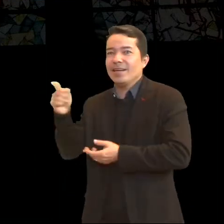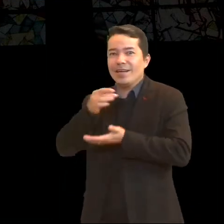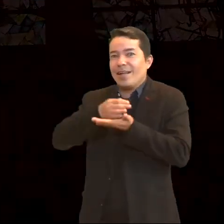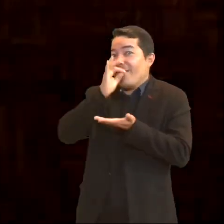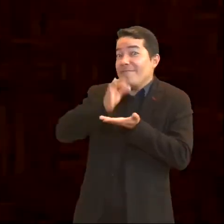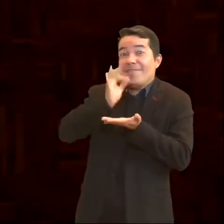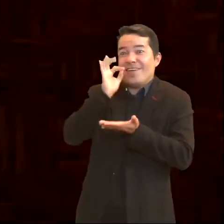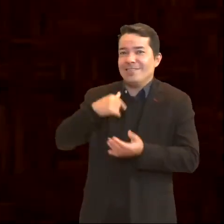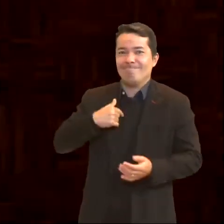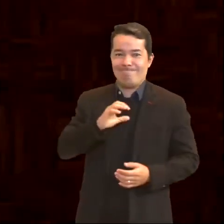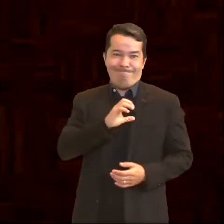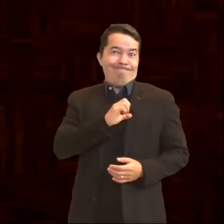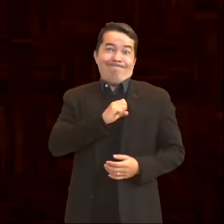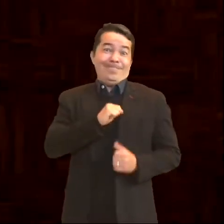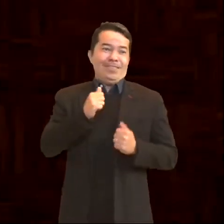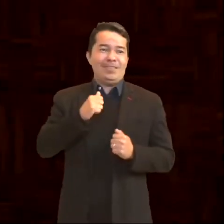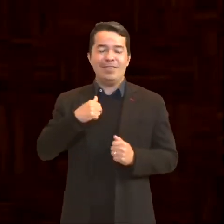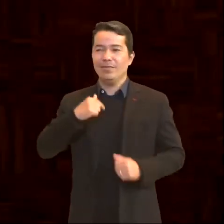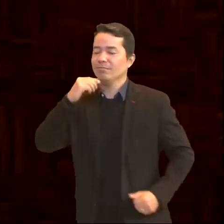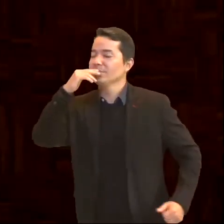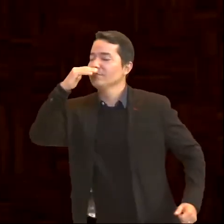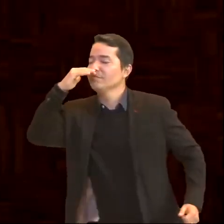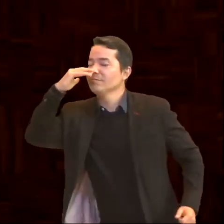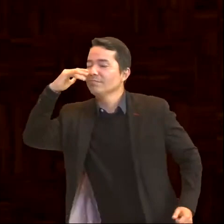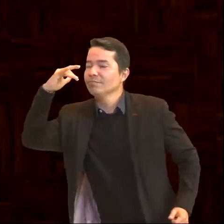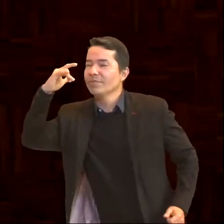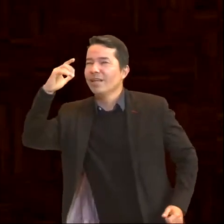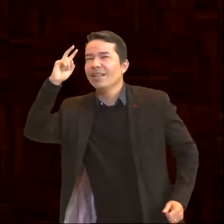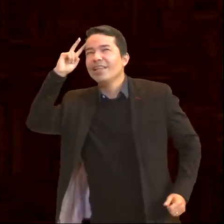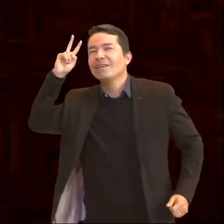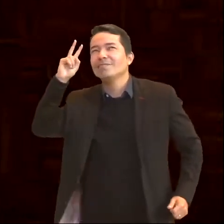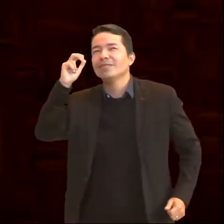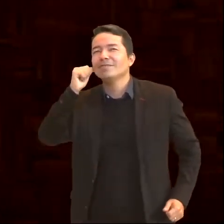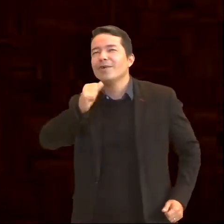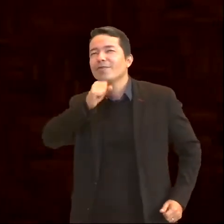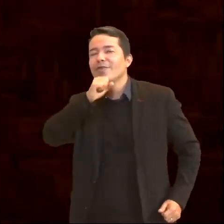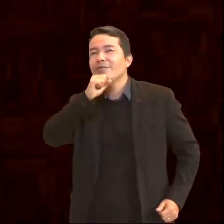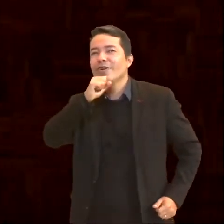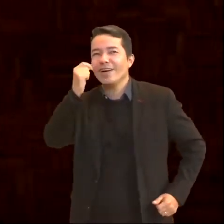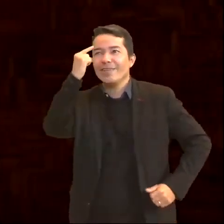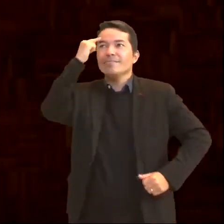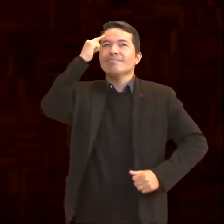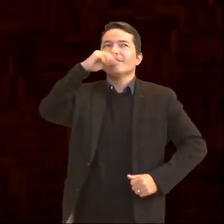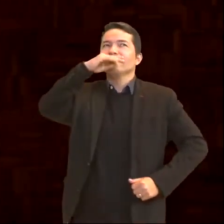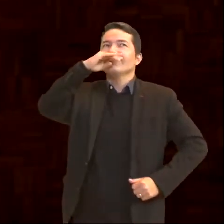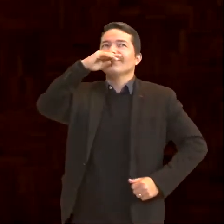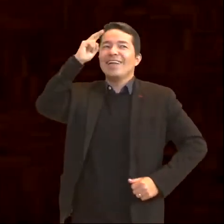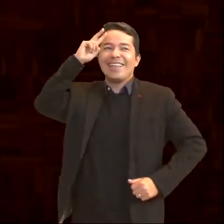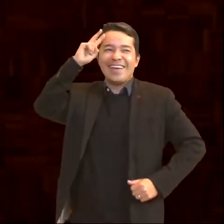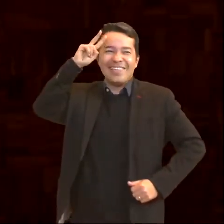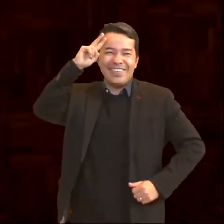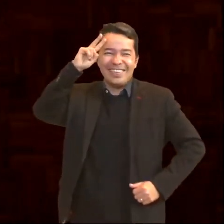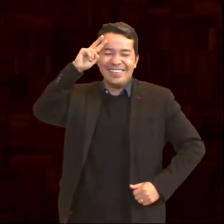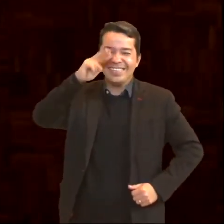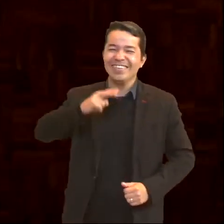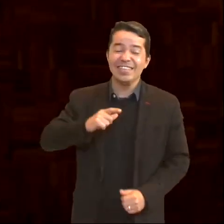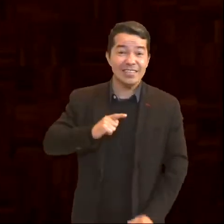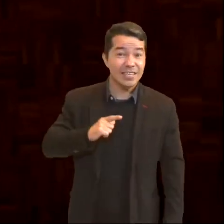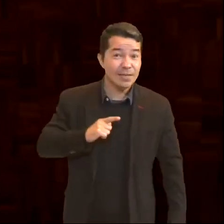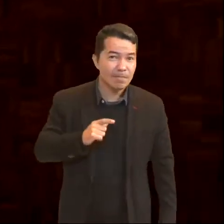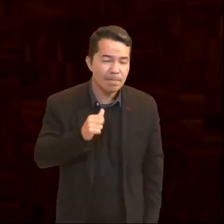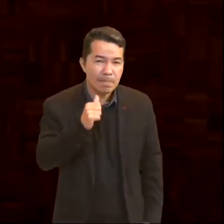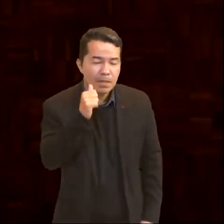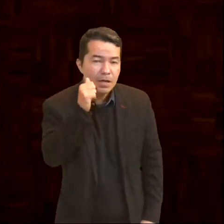que eu sinto o cheiro até hoje. Quando eu falo, já vem aqui na minha cabeça o cheirinho. Porque a vovó tinha